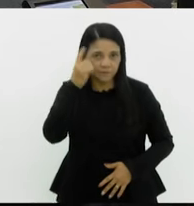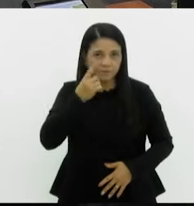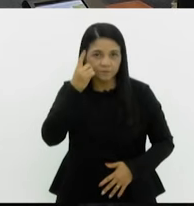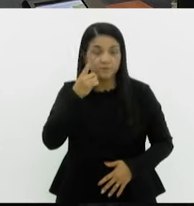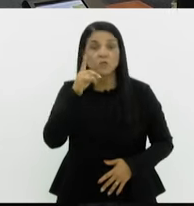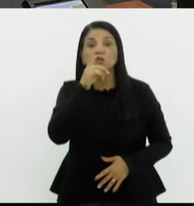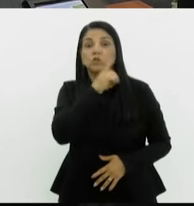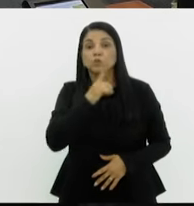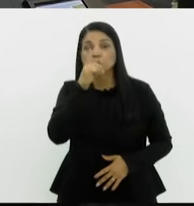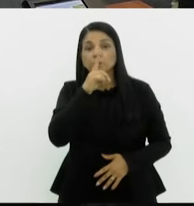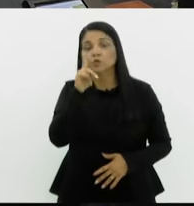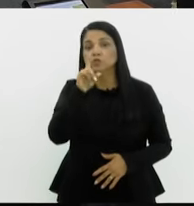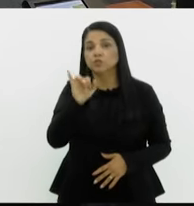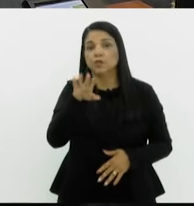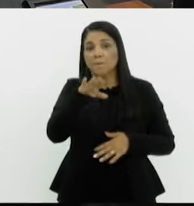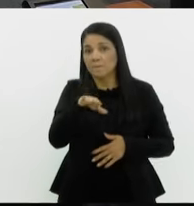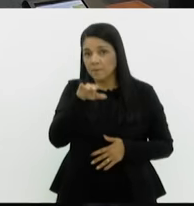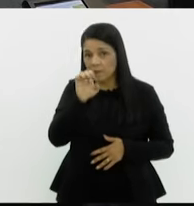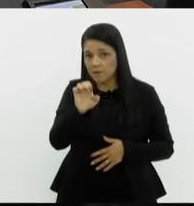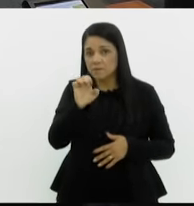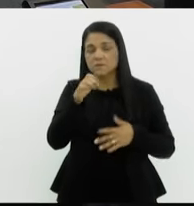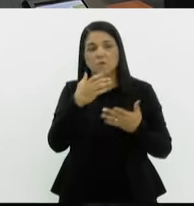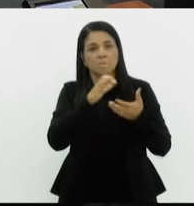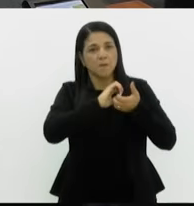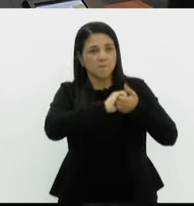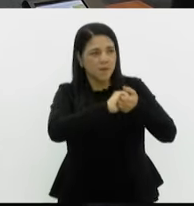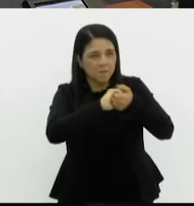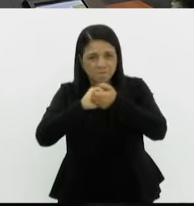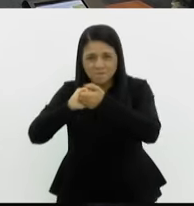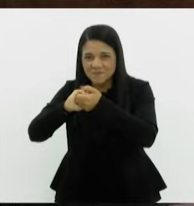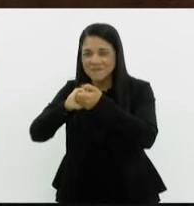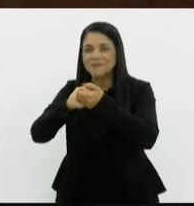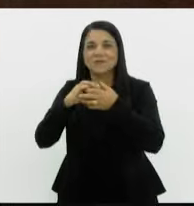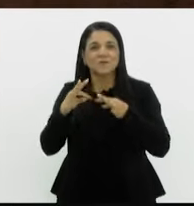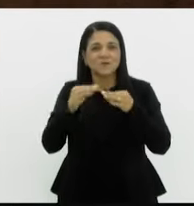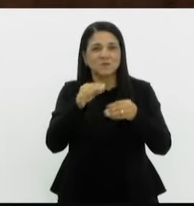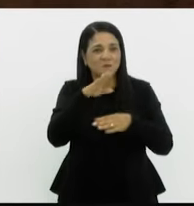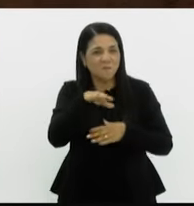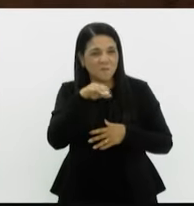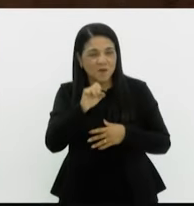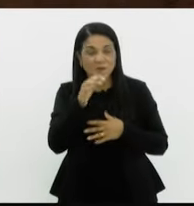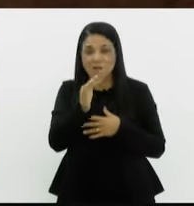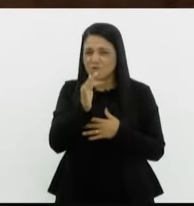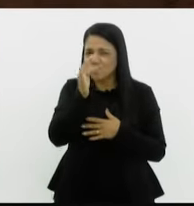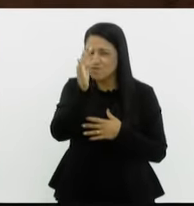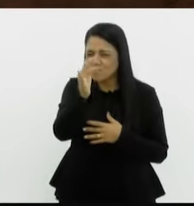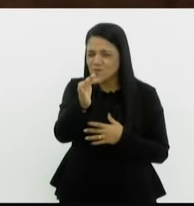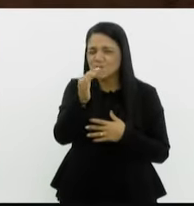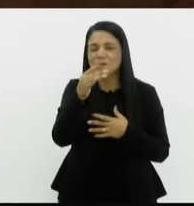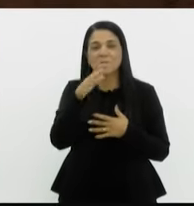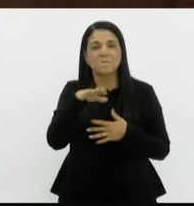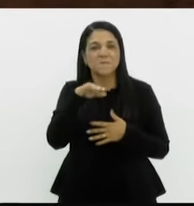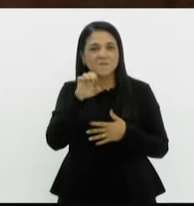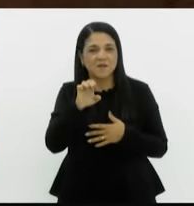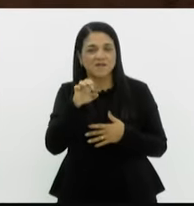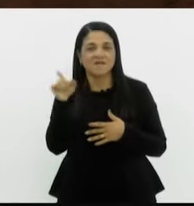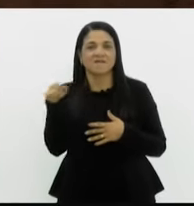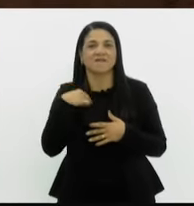Dia das Mães, aproveitar, parabenizar todas as mães aqui no plenário, a futura mamãe aqui, deputada Renata